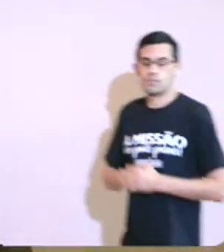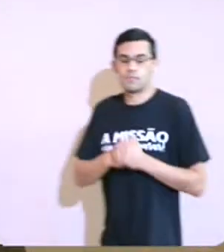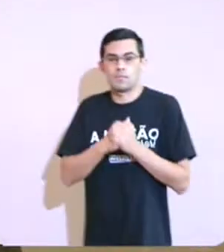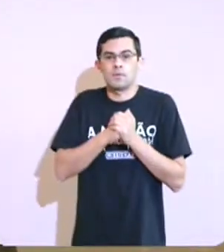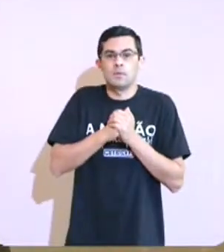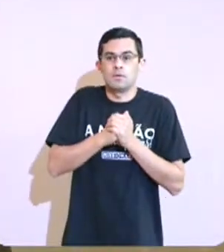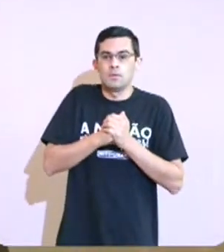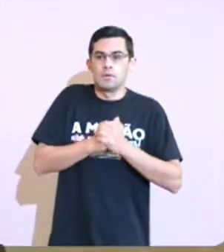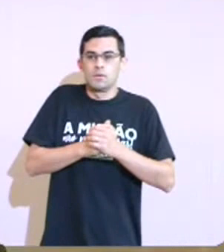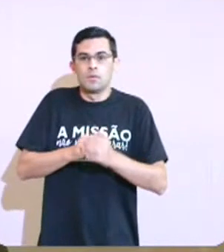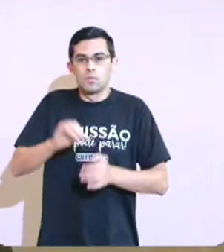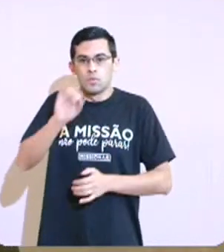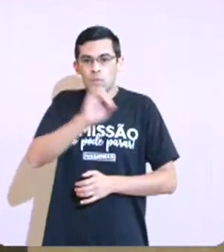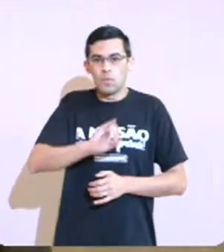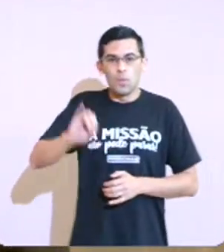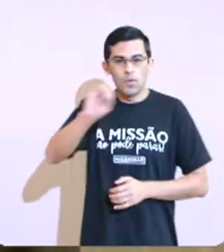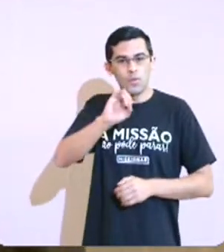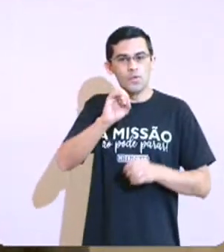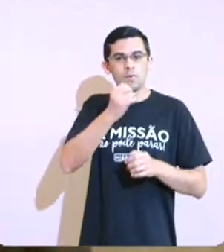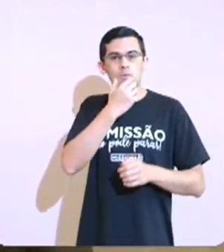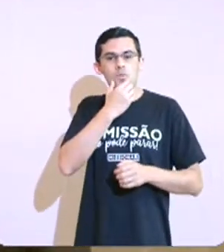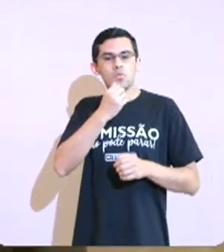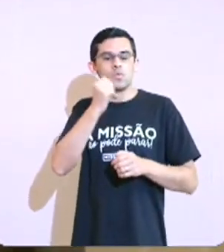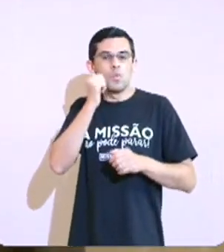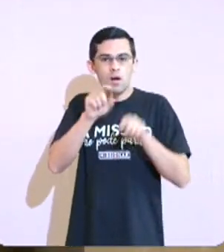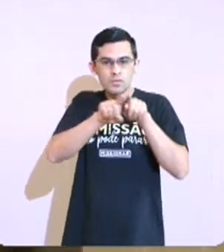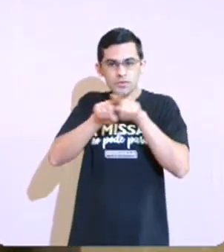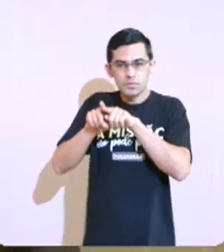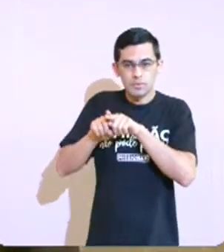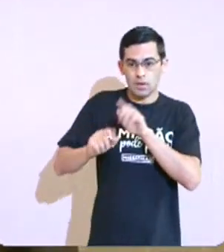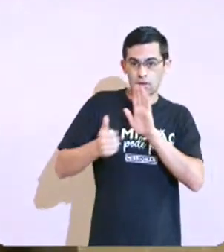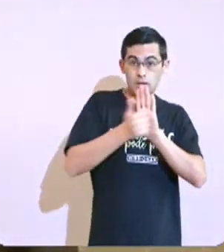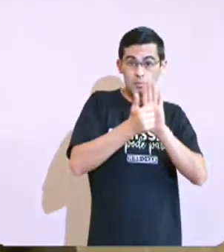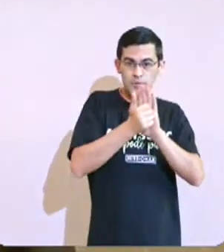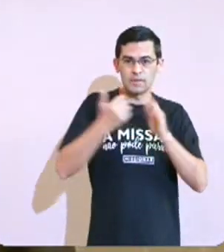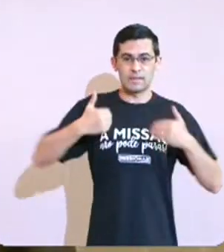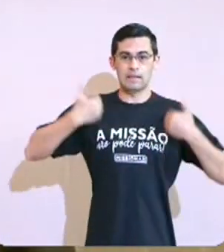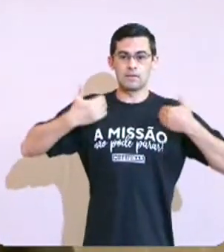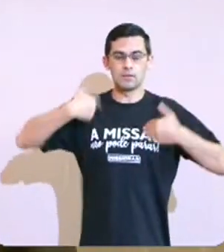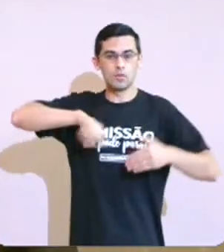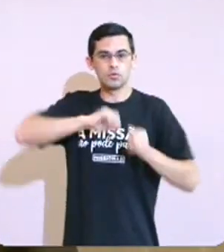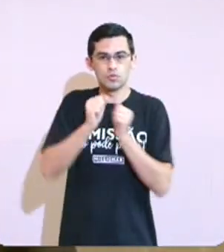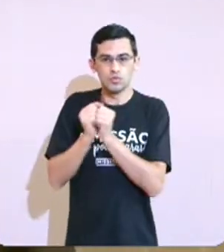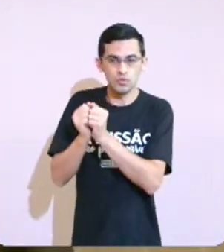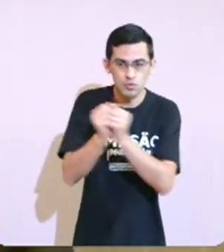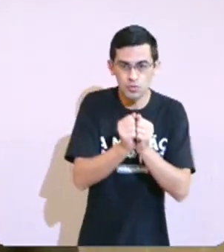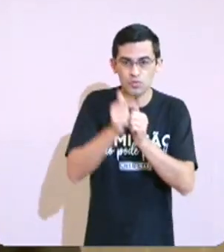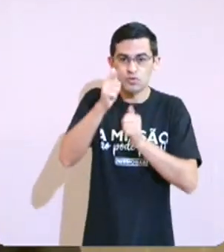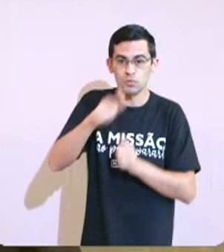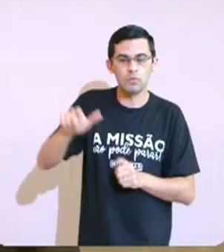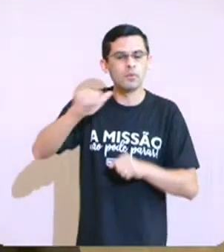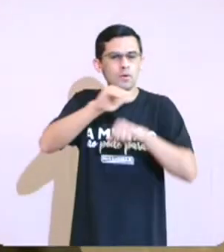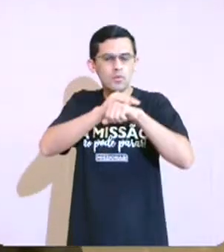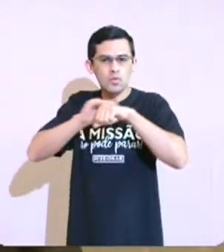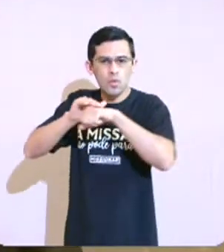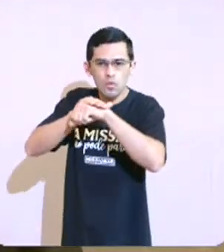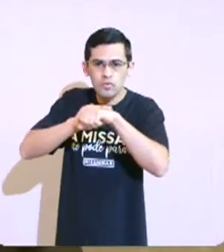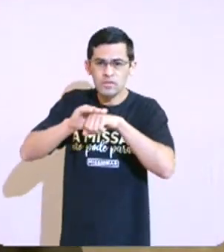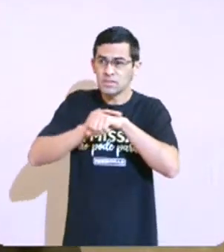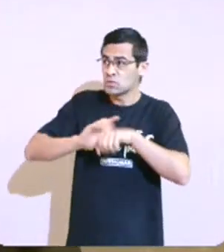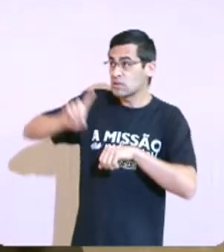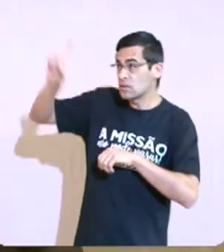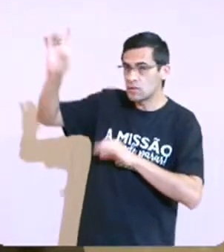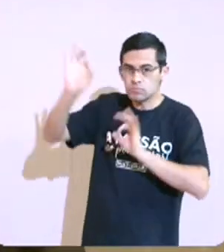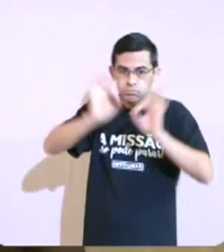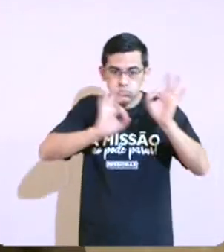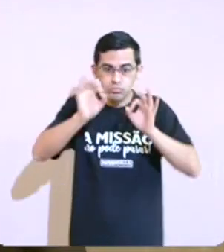irmãos e irmãs da Primeira Igreja Batista, que alegria podermos estar juntos uma vez mais, falando sobre o mover de